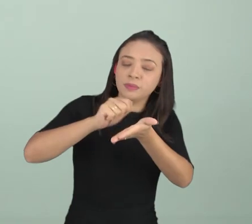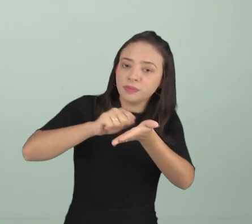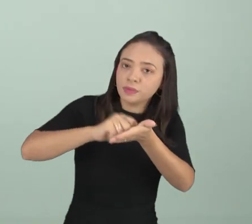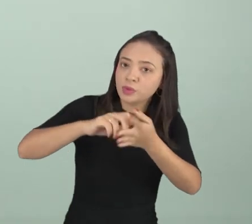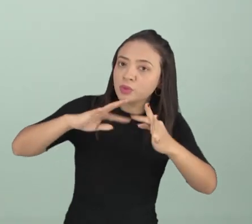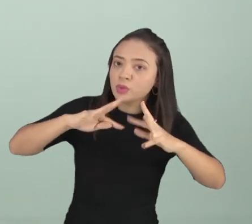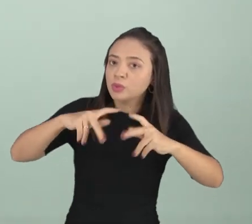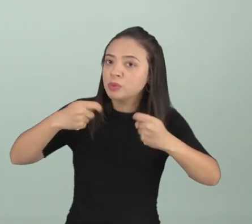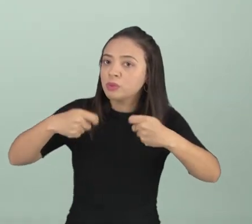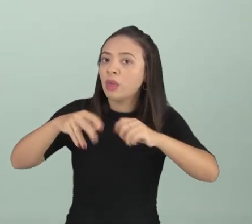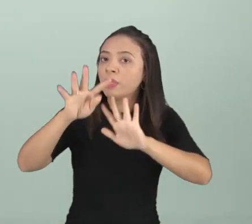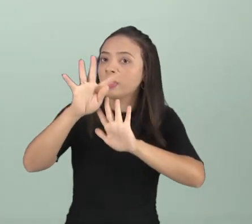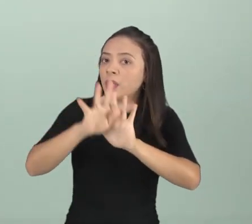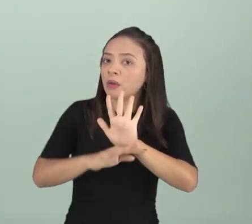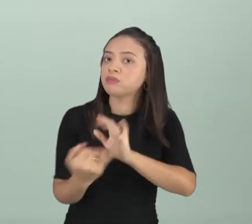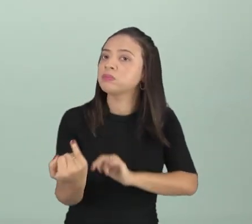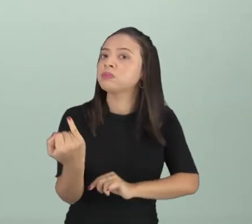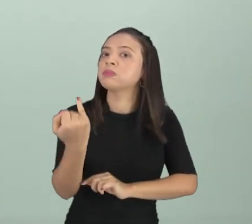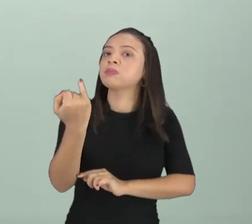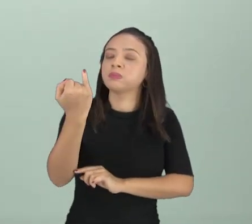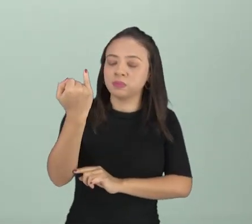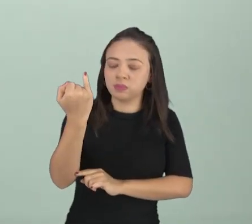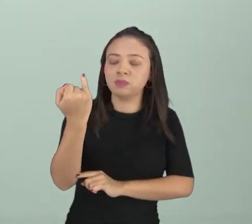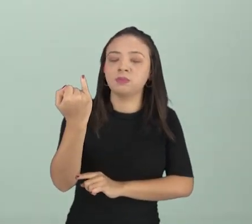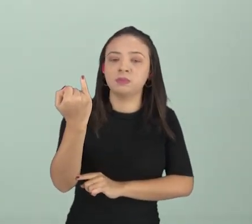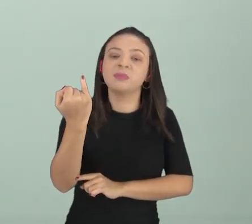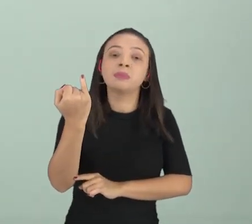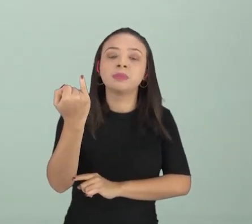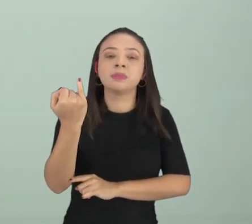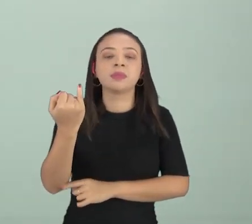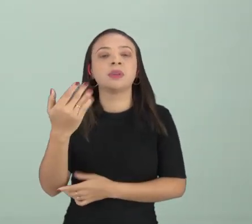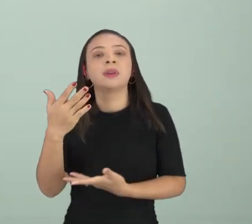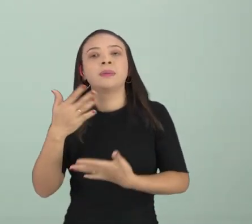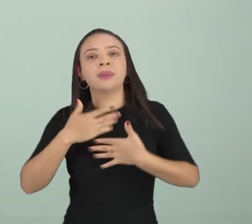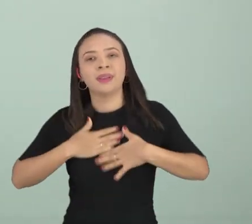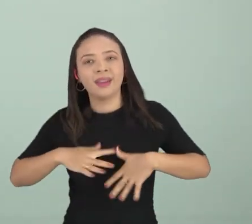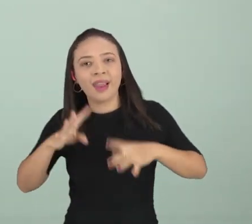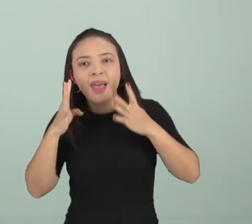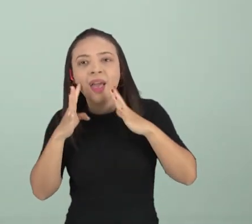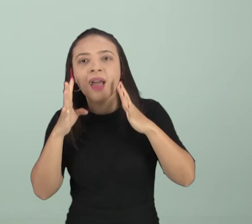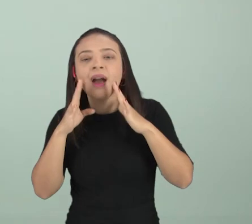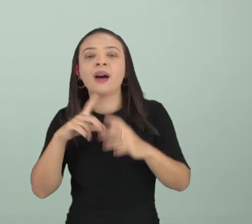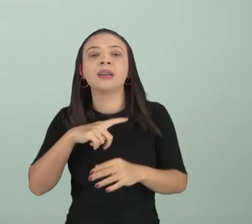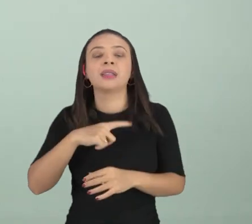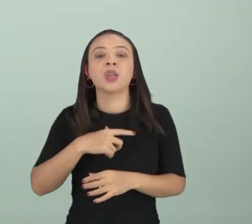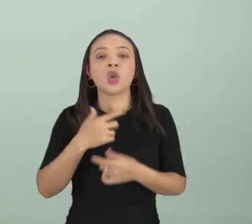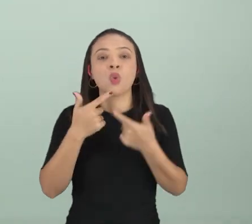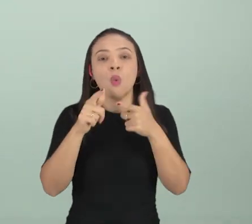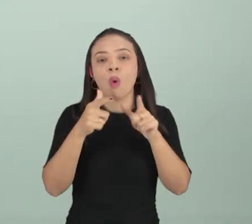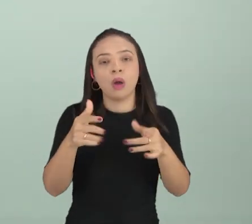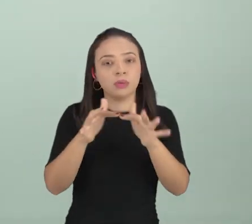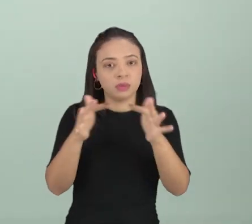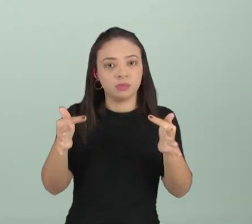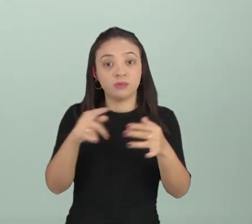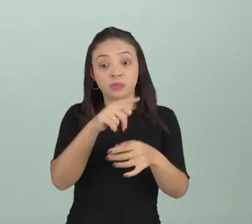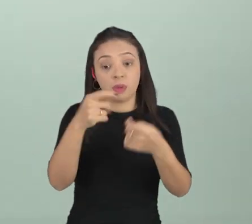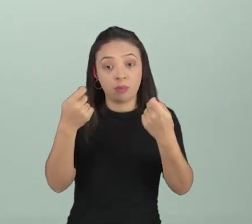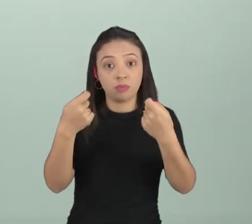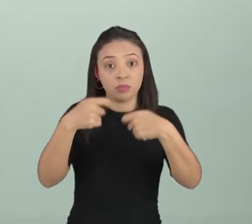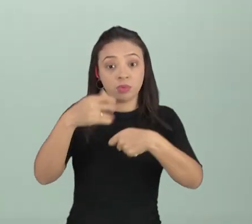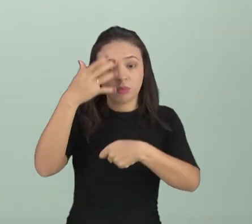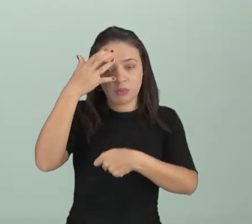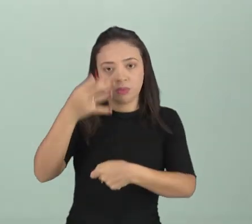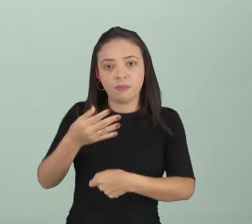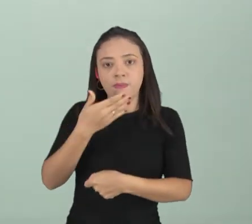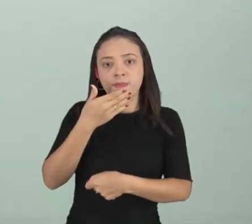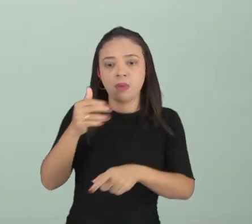necessárias. São textos importantíssimos, são mais descontraídos, uma linguagem mais simples, que você vai poder compreender um pouco